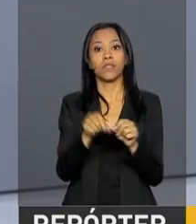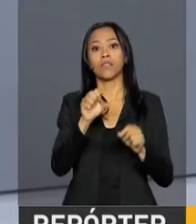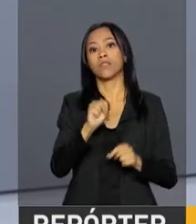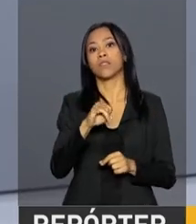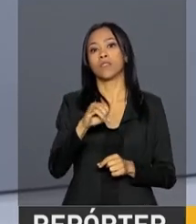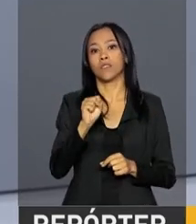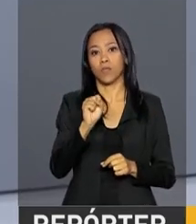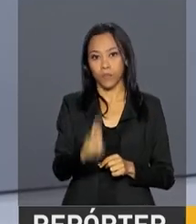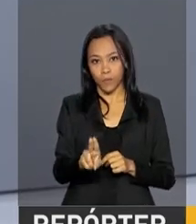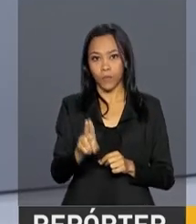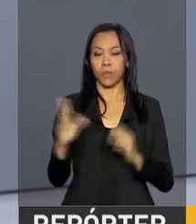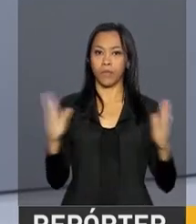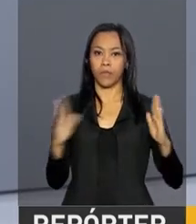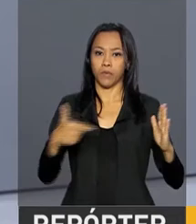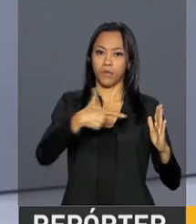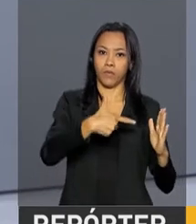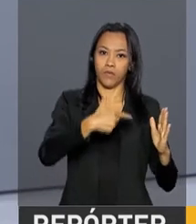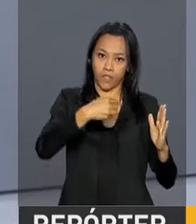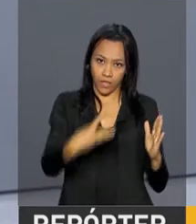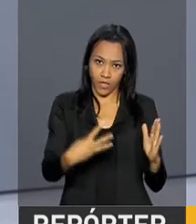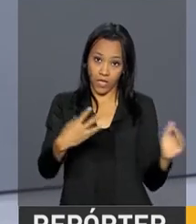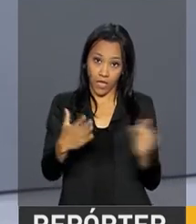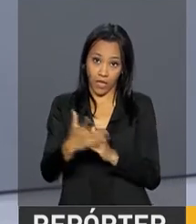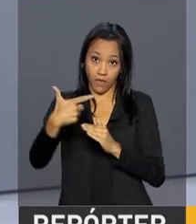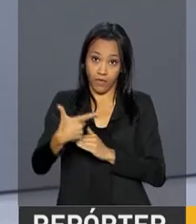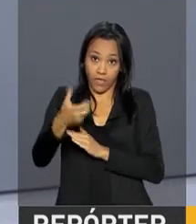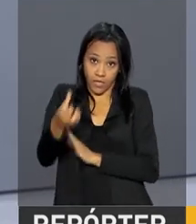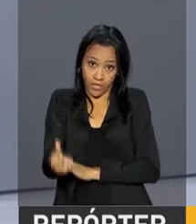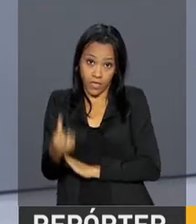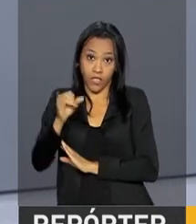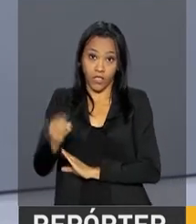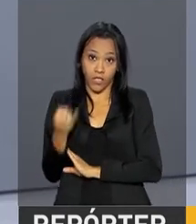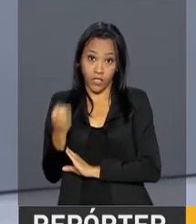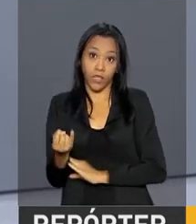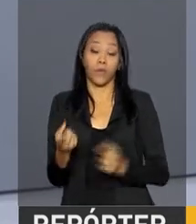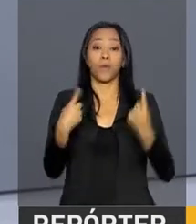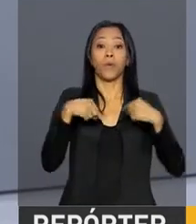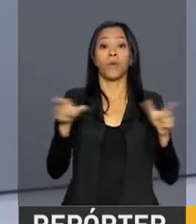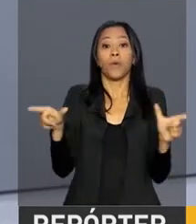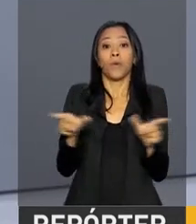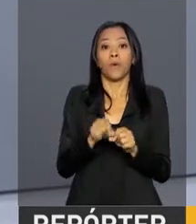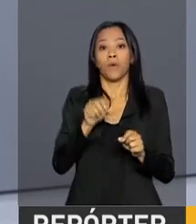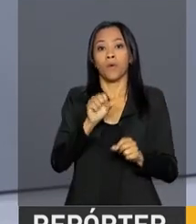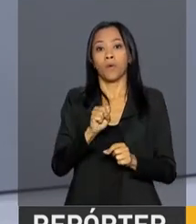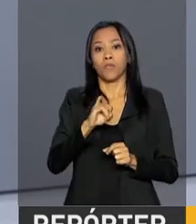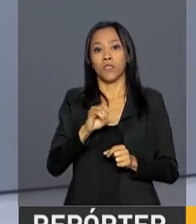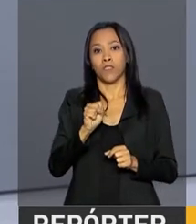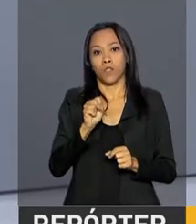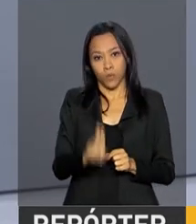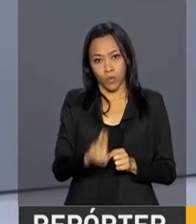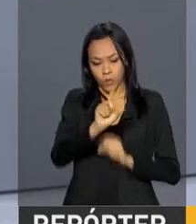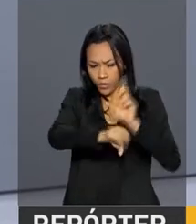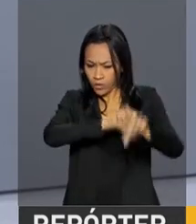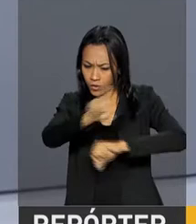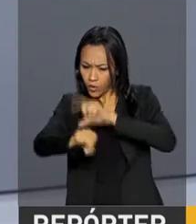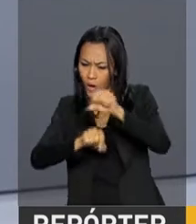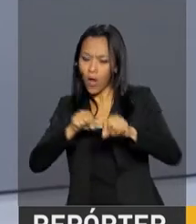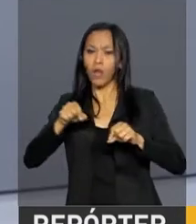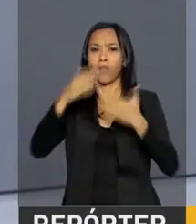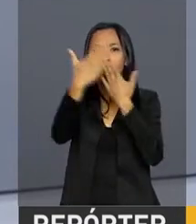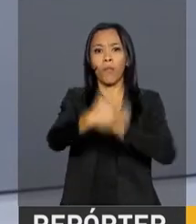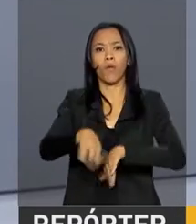serão entre os dias 23 e 26 de janeiro o sisu fazer uma classificação dos estudantes pela nota do enem e